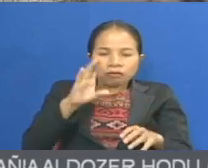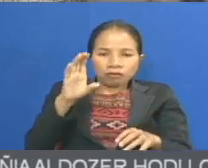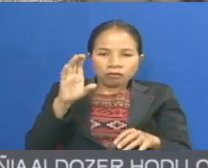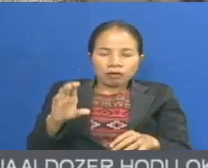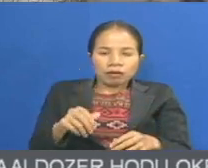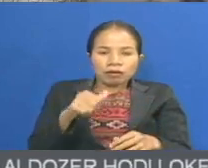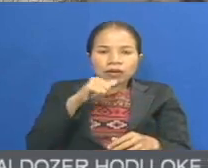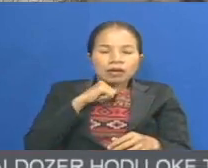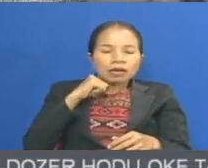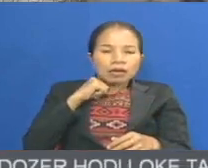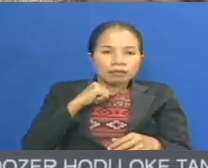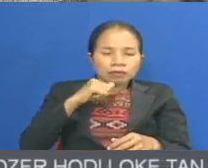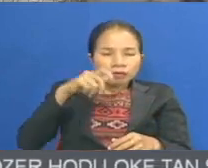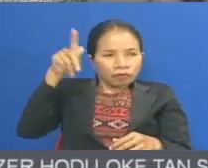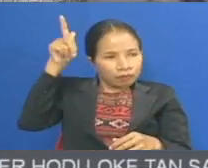Amo Papa,